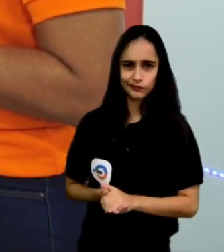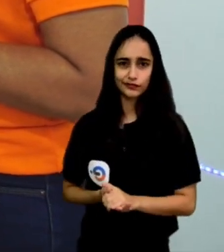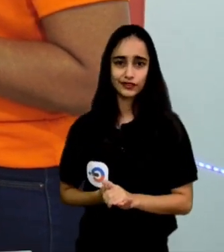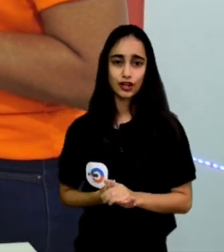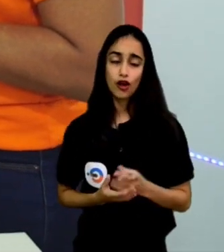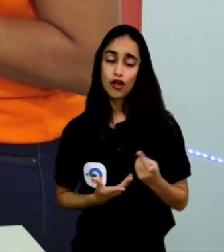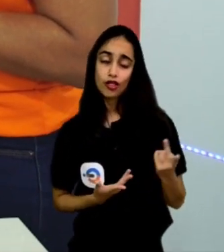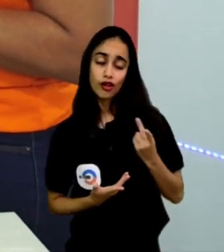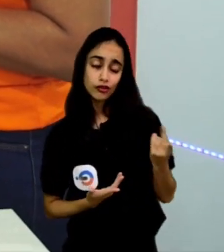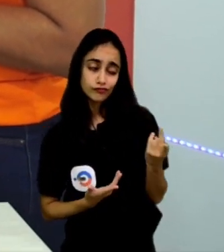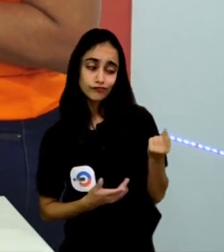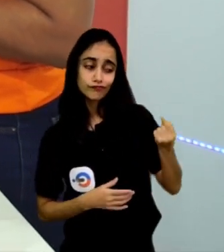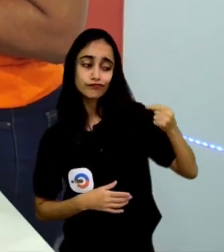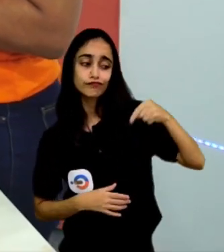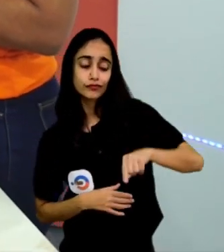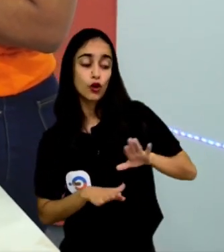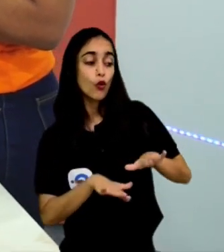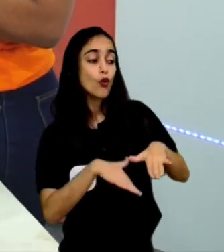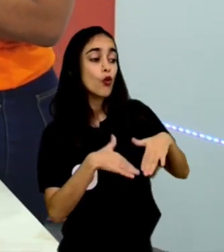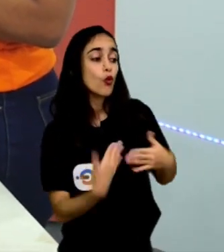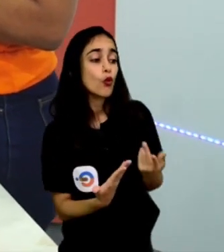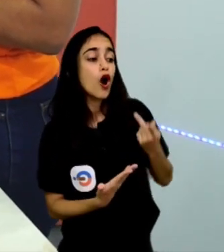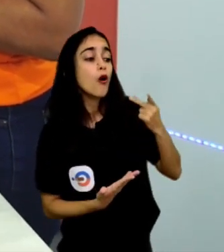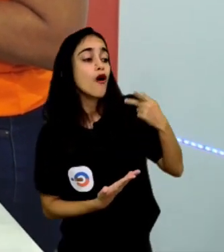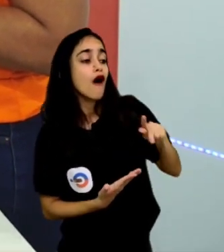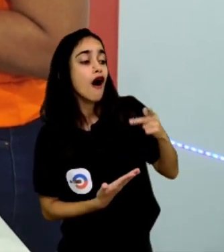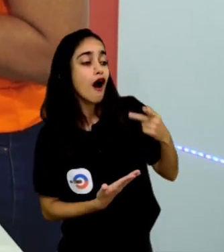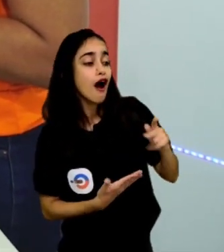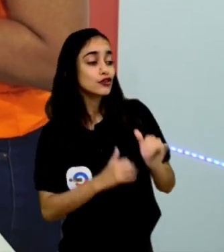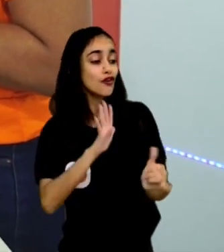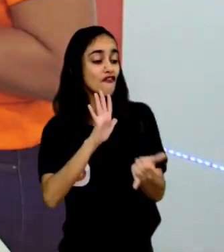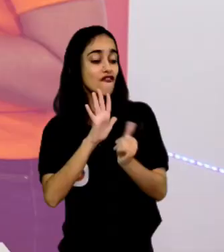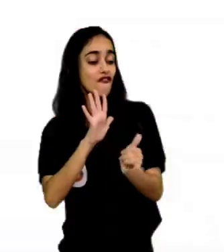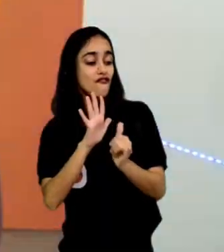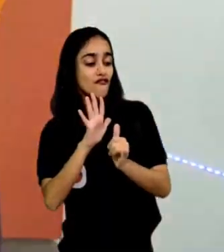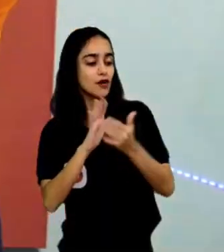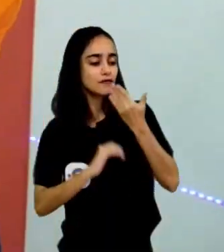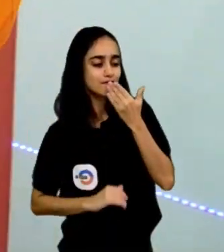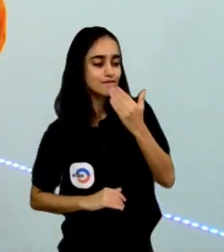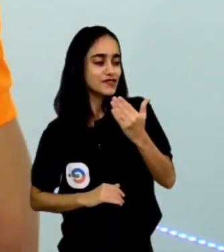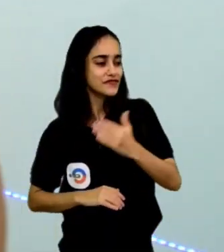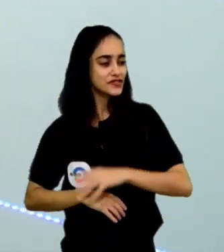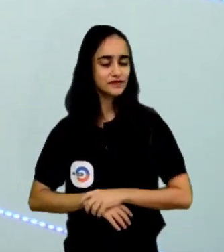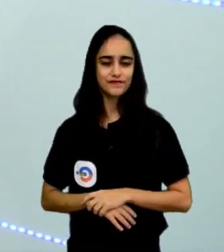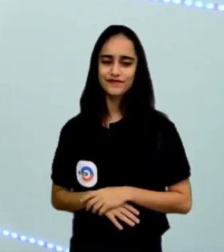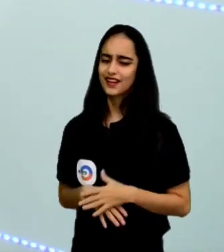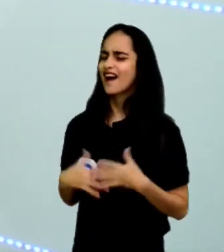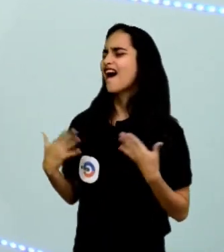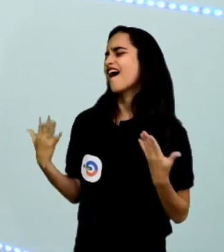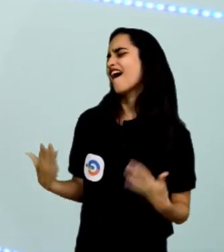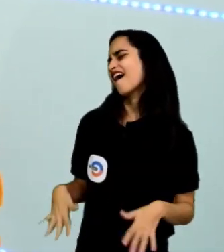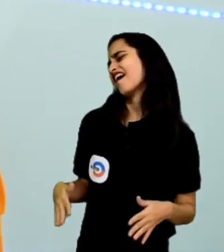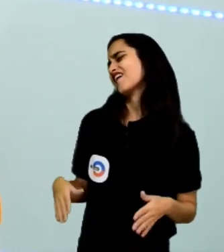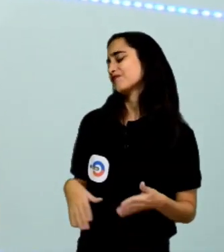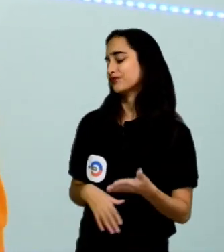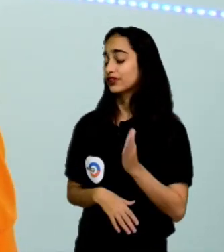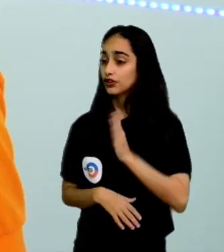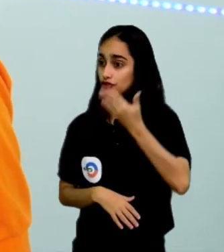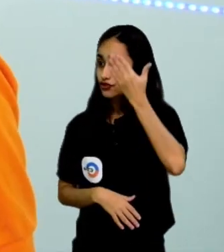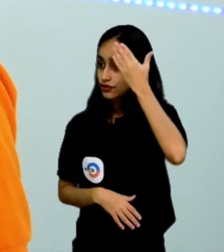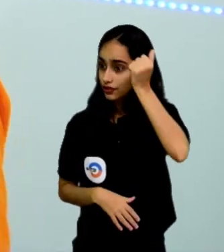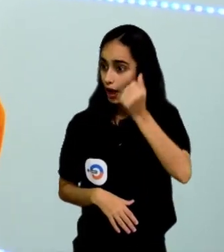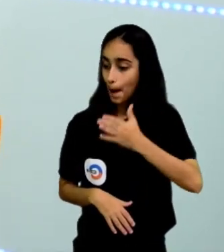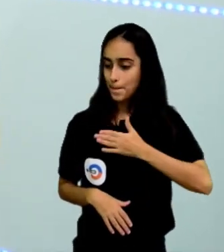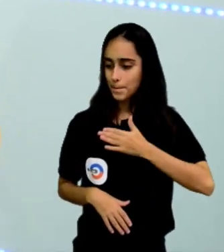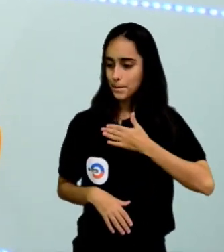gente, qual a sua fábula predileta? Ah, já sei. A minha fábula